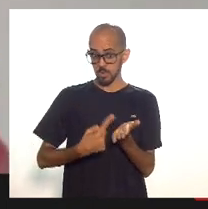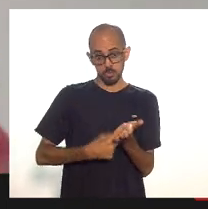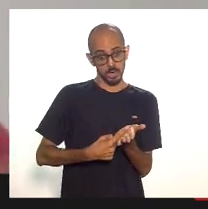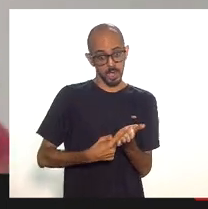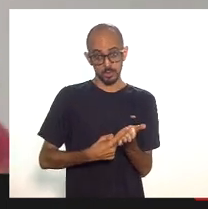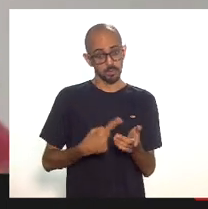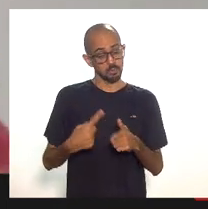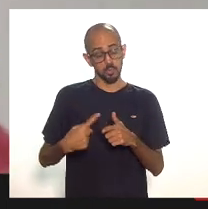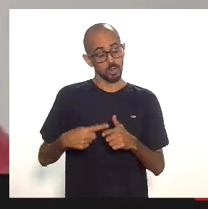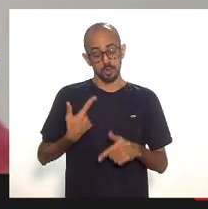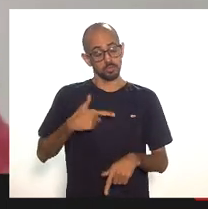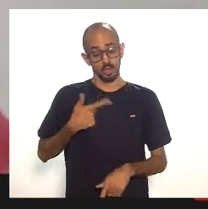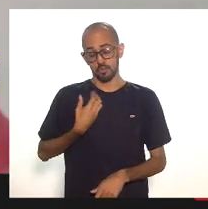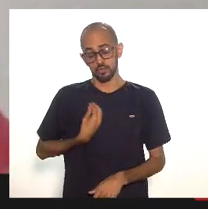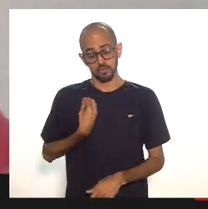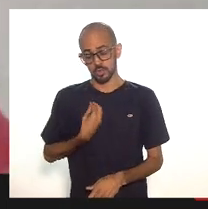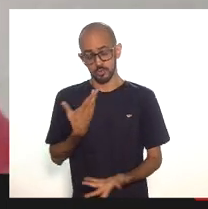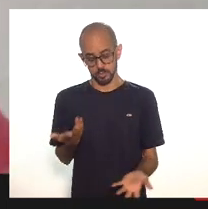em efetiva operação.